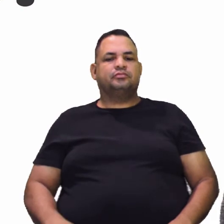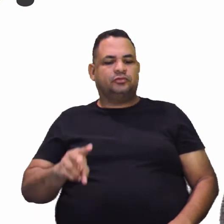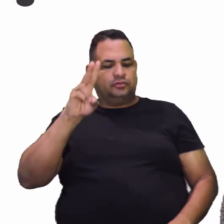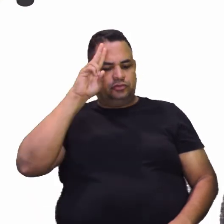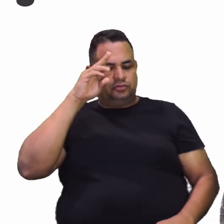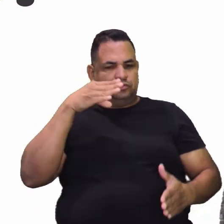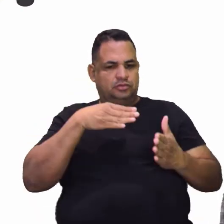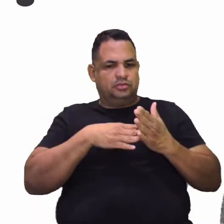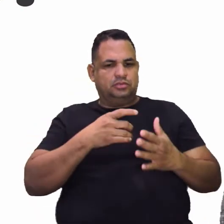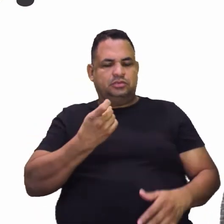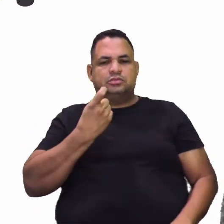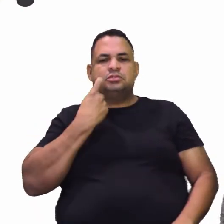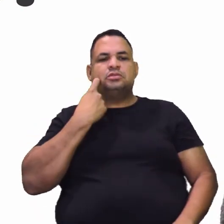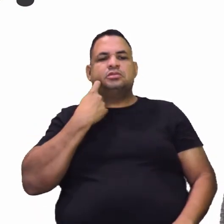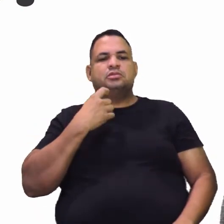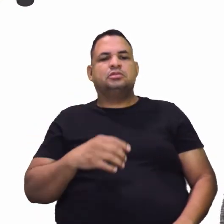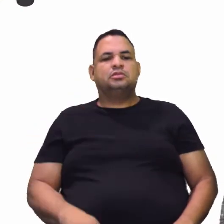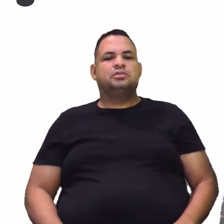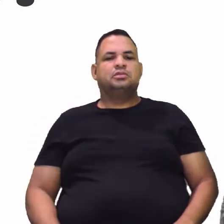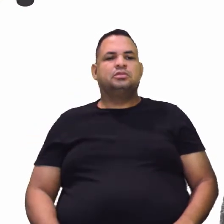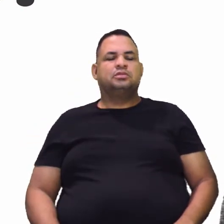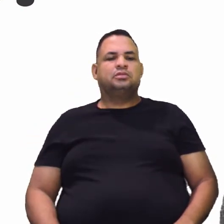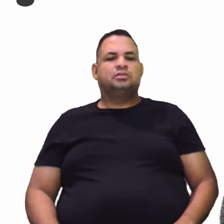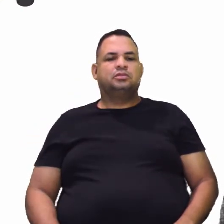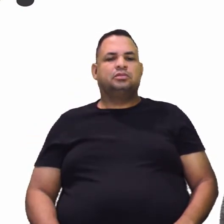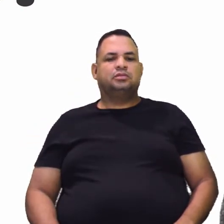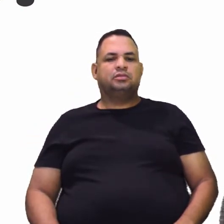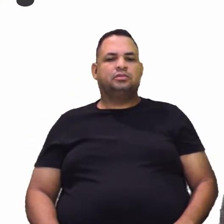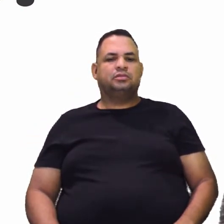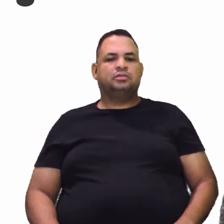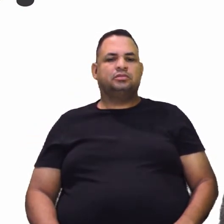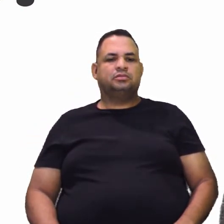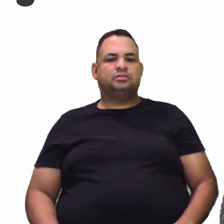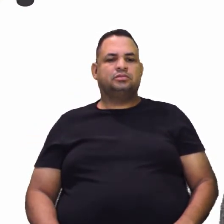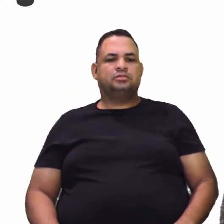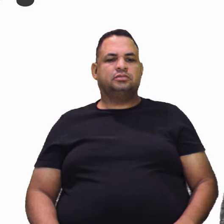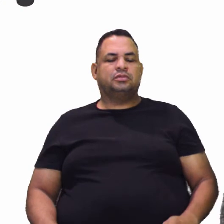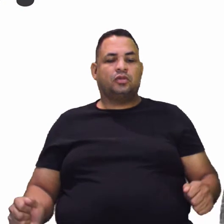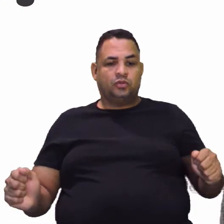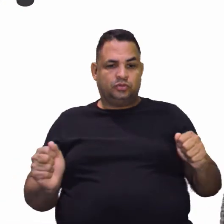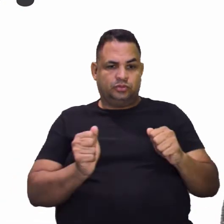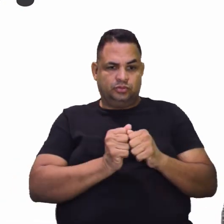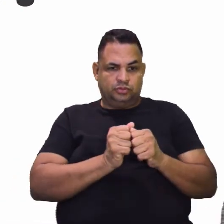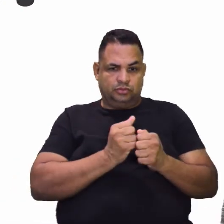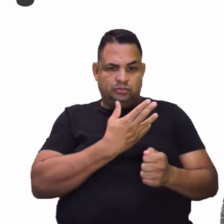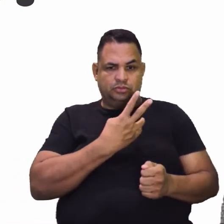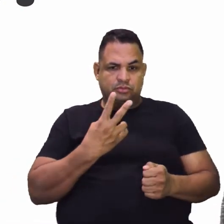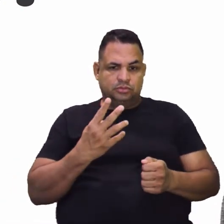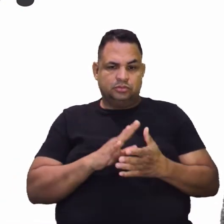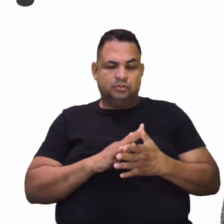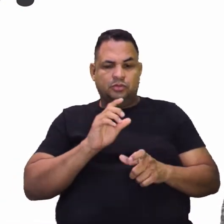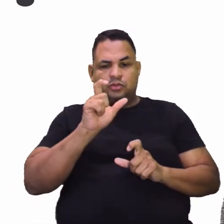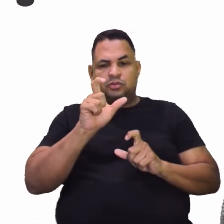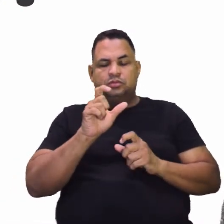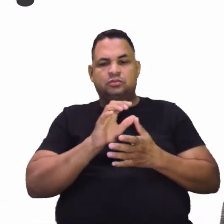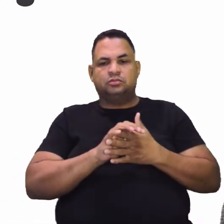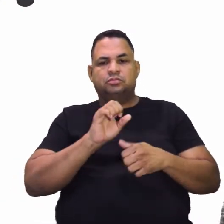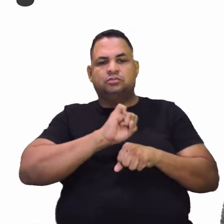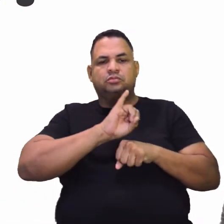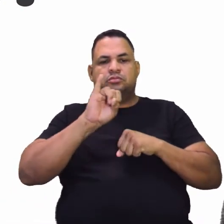sexta. Próxima. He wears every day, aqui agora é junto, com